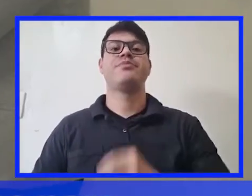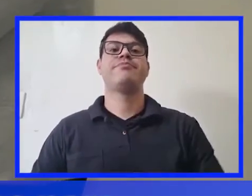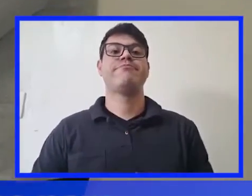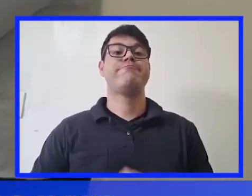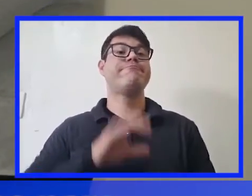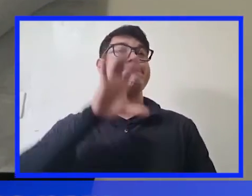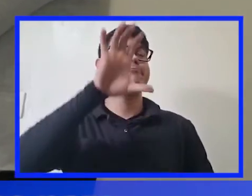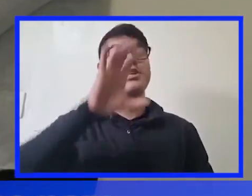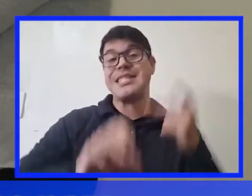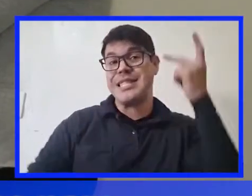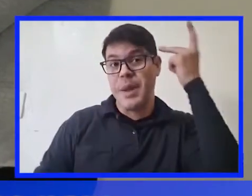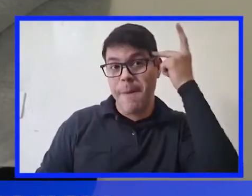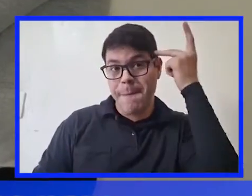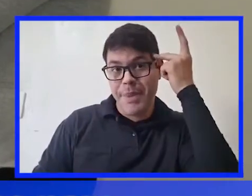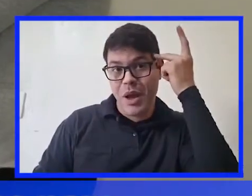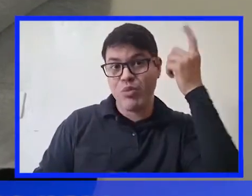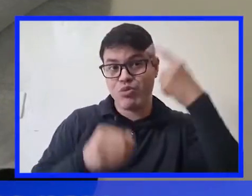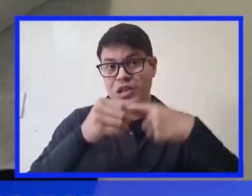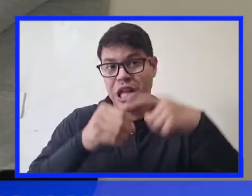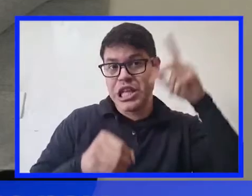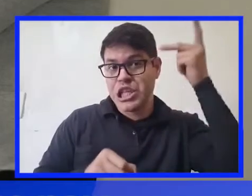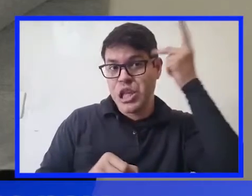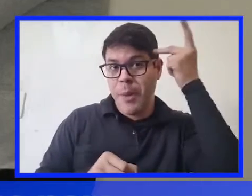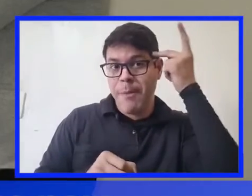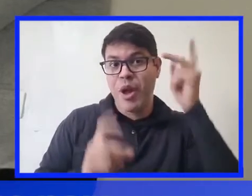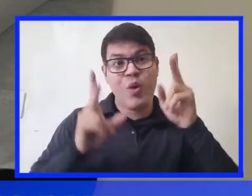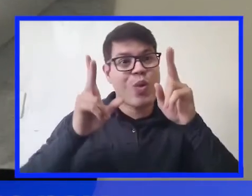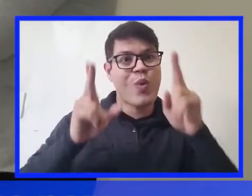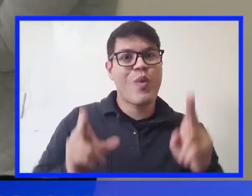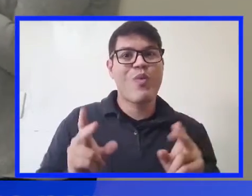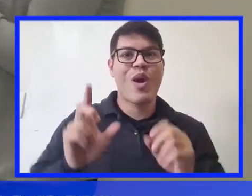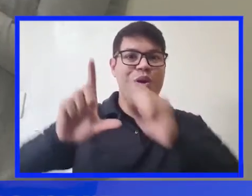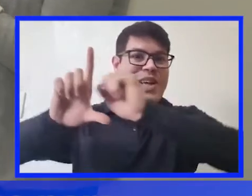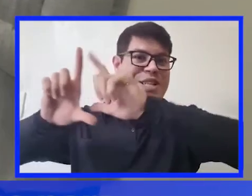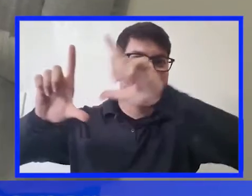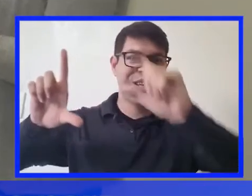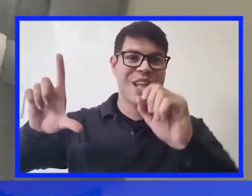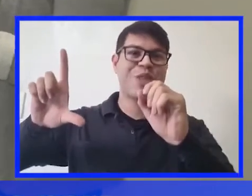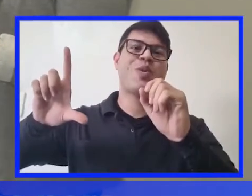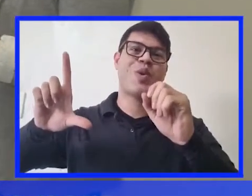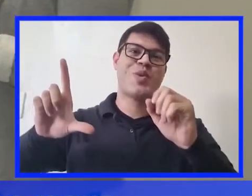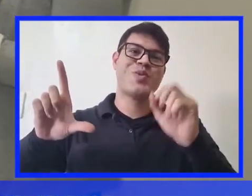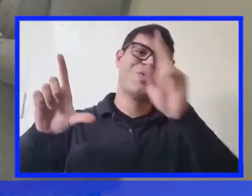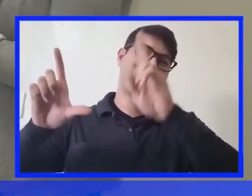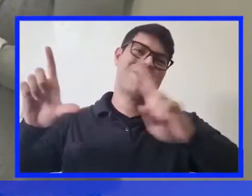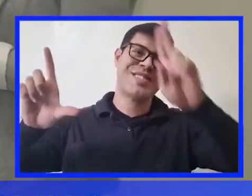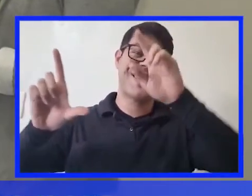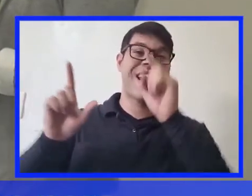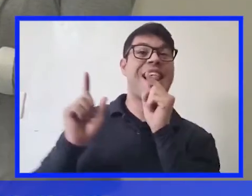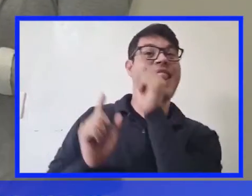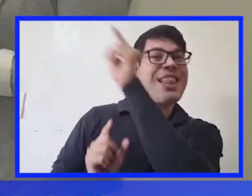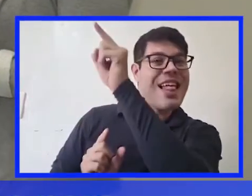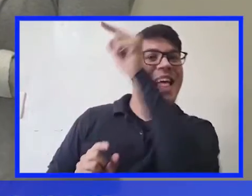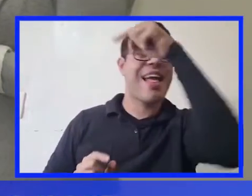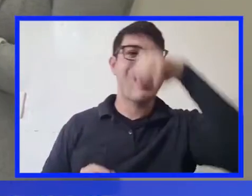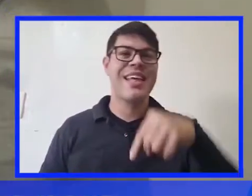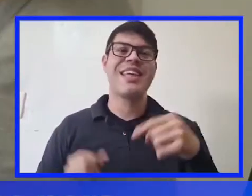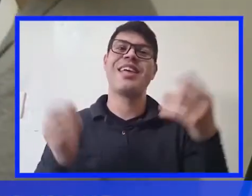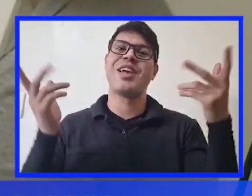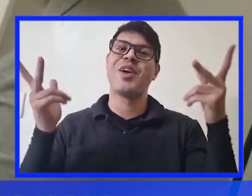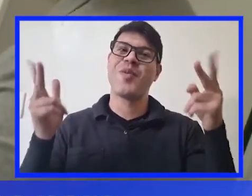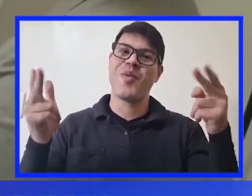utilizam, e nós temos esses respiradores aqui destinados ao munícipe, de uma situação de uma unidade aqui como a